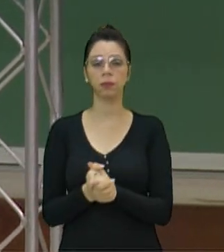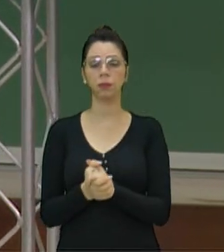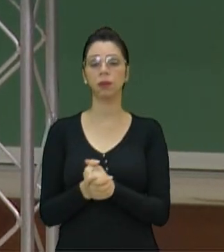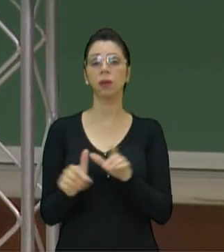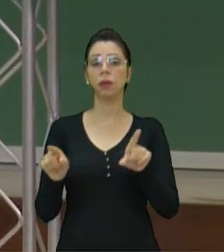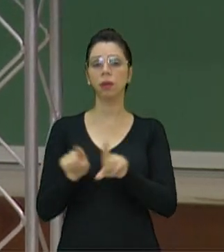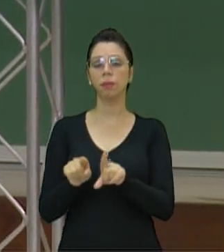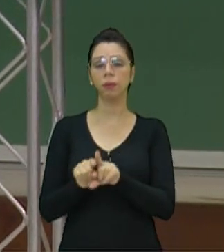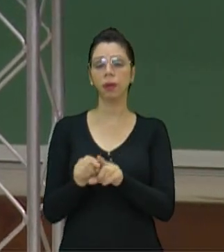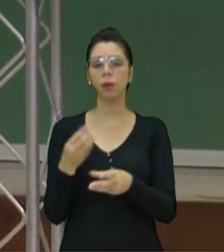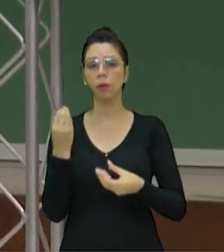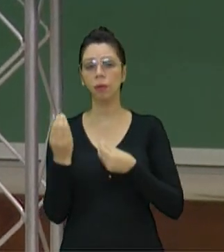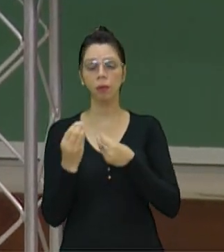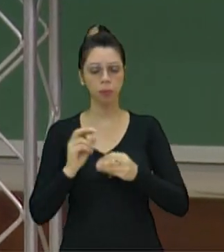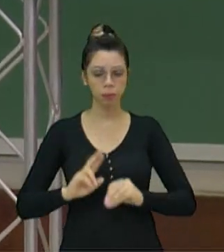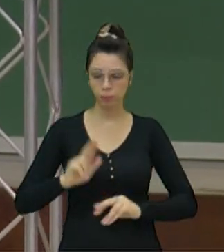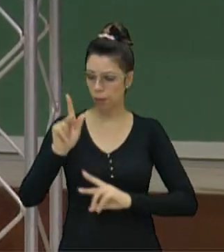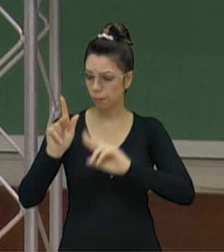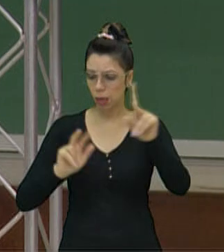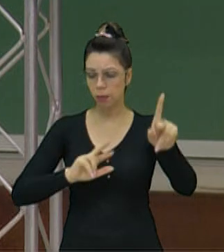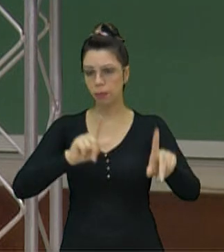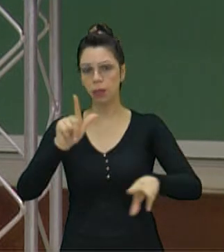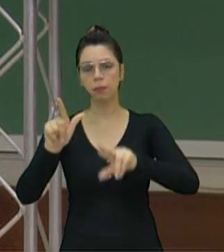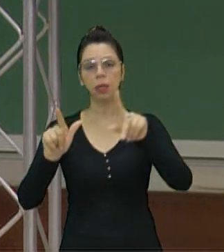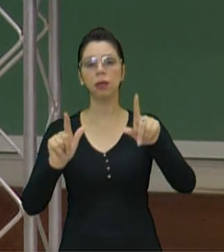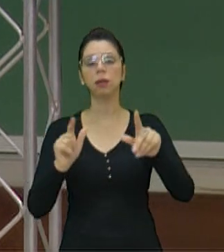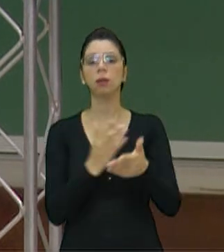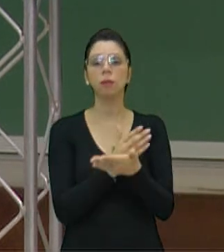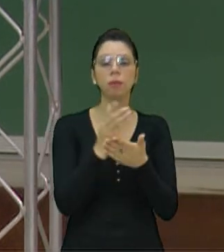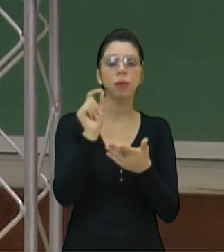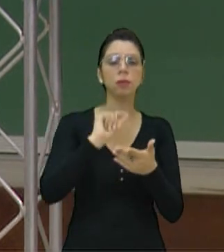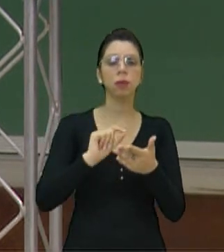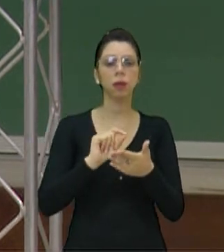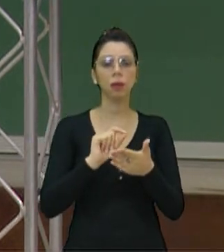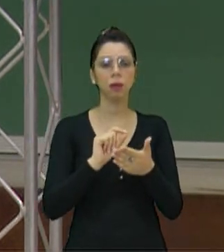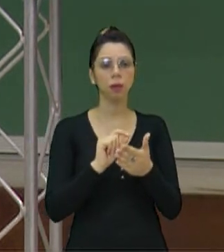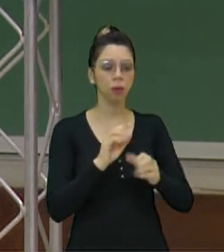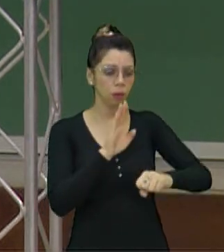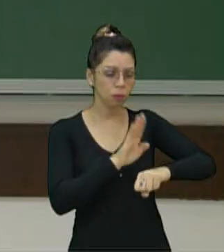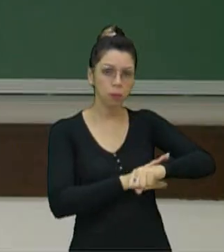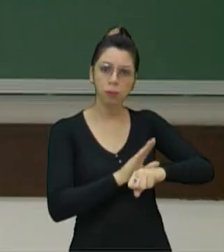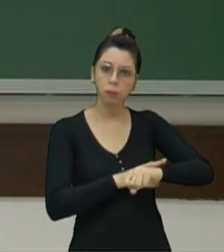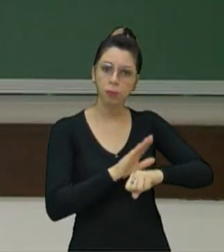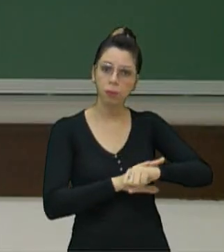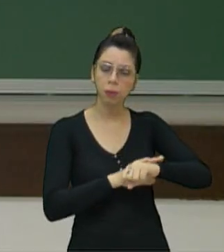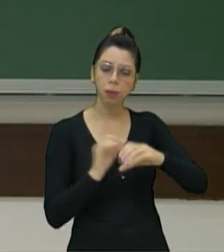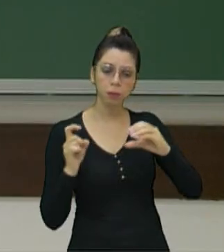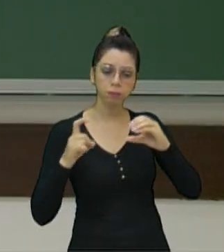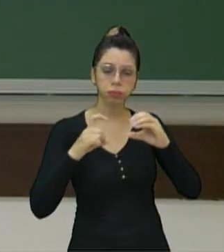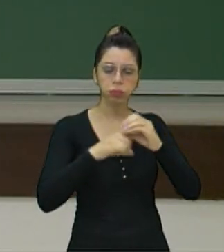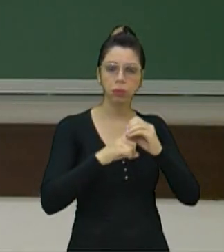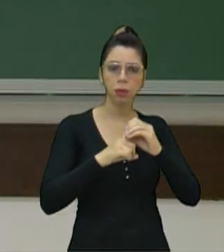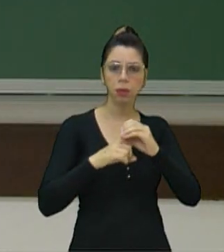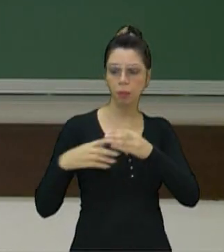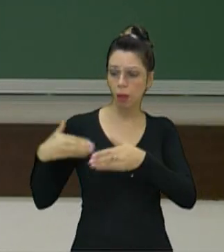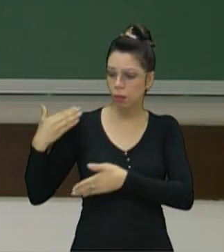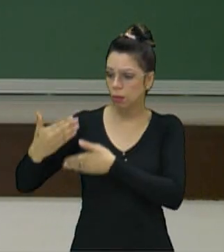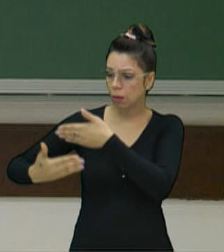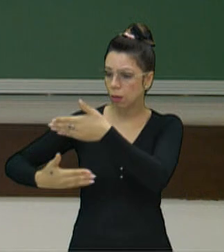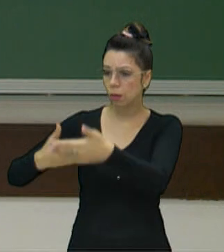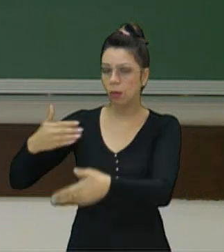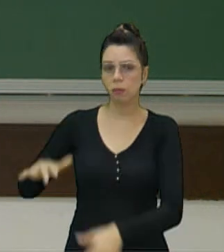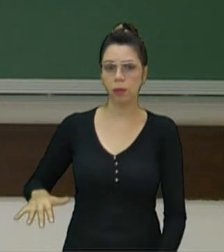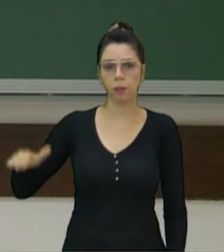os tipos de desenvolvimento dos seres vivos desde a fecundação, do momento lá da fertilização, até o desenvolvimento da forma